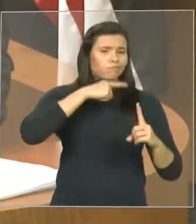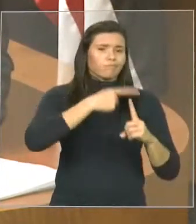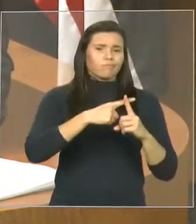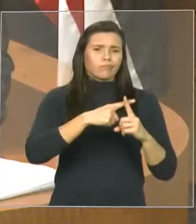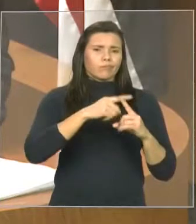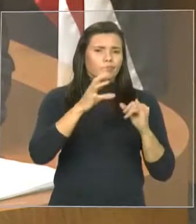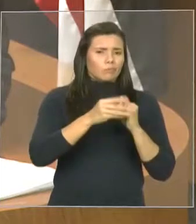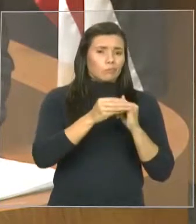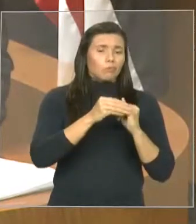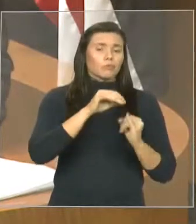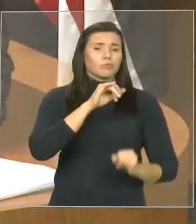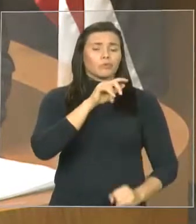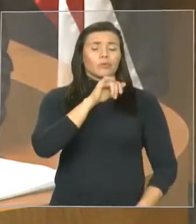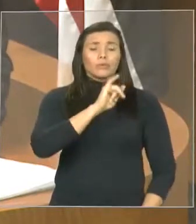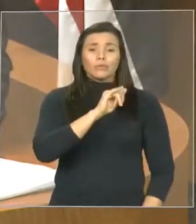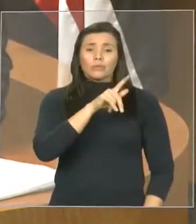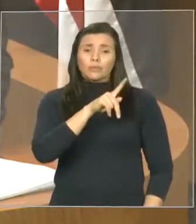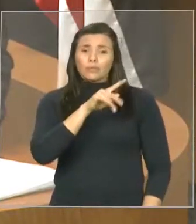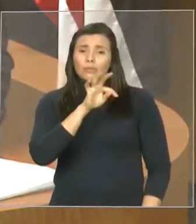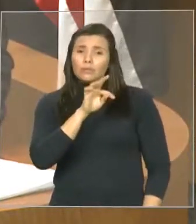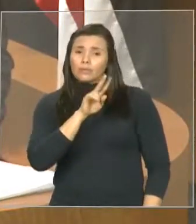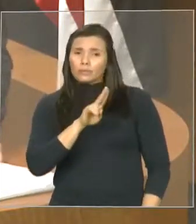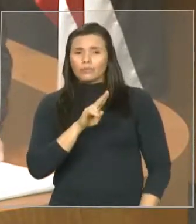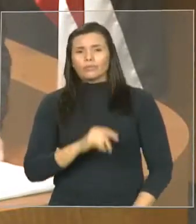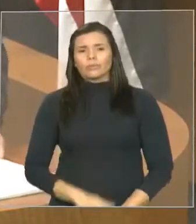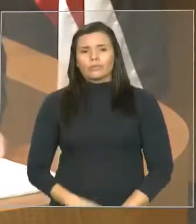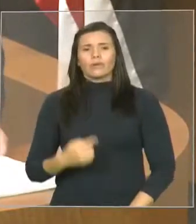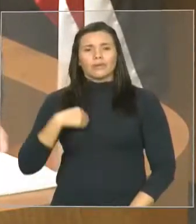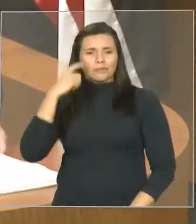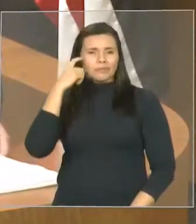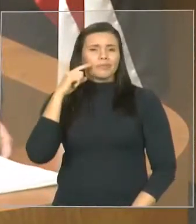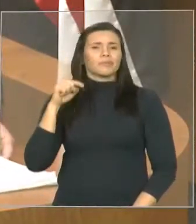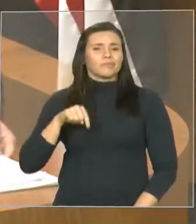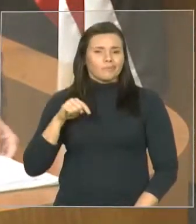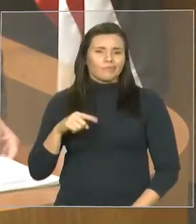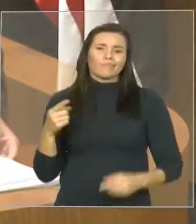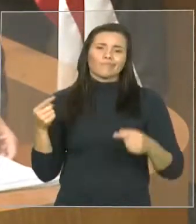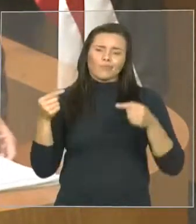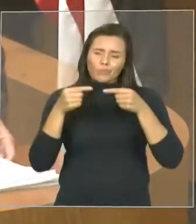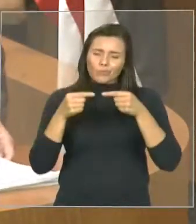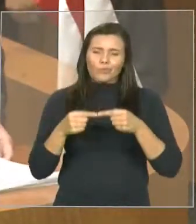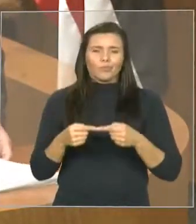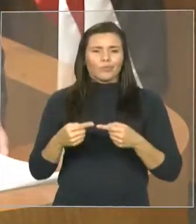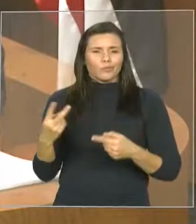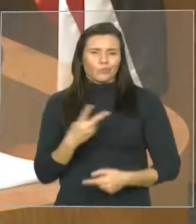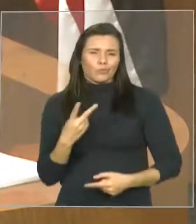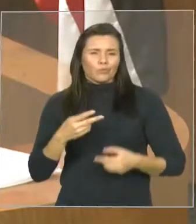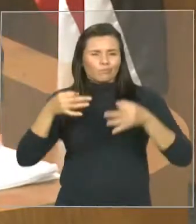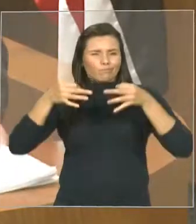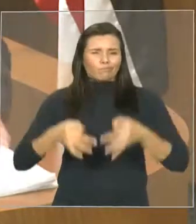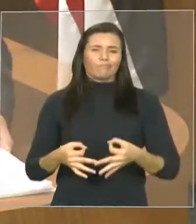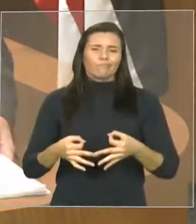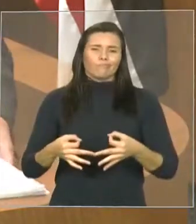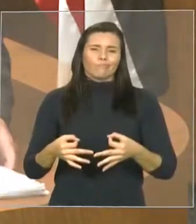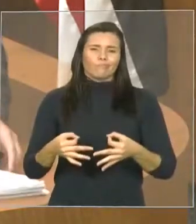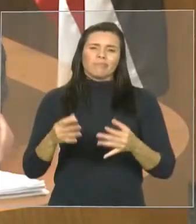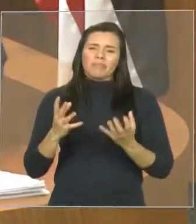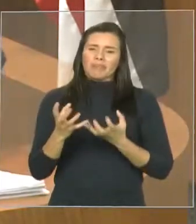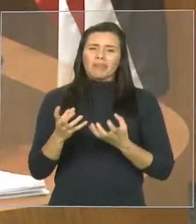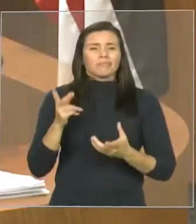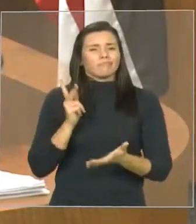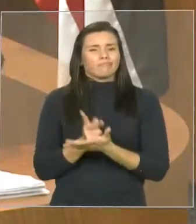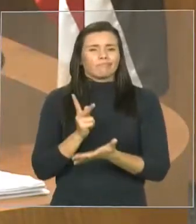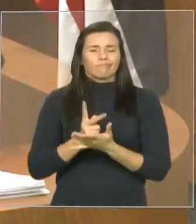capital. Essa que é a parceria que, de fato, está acontecendo. Mas, voltando ao tema, da questão do IPREV, eu